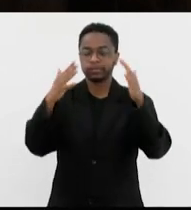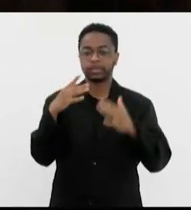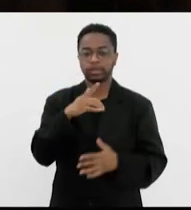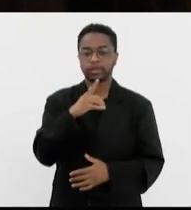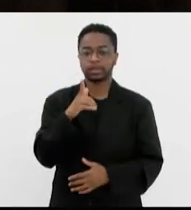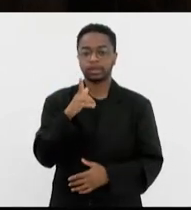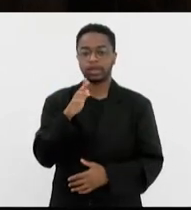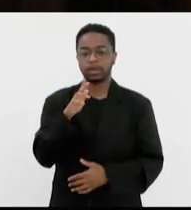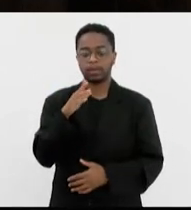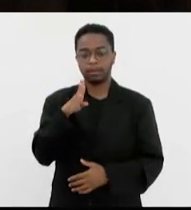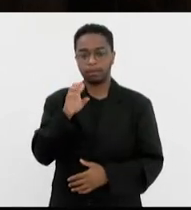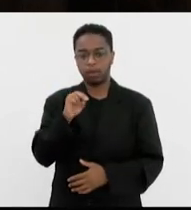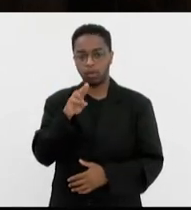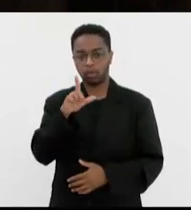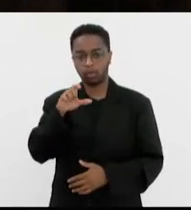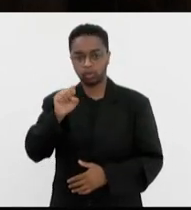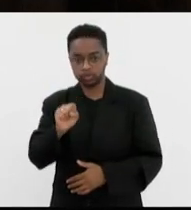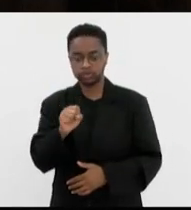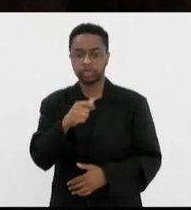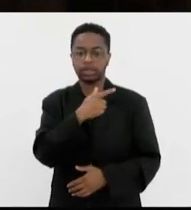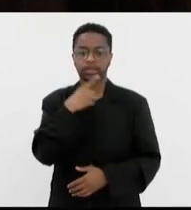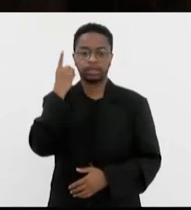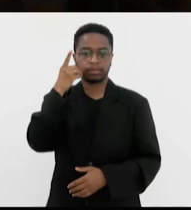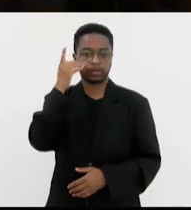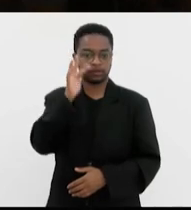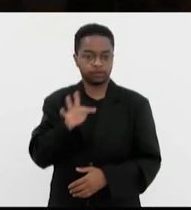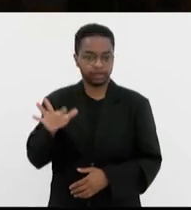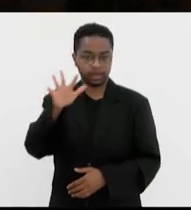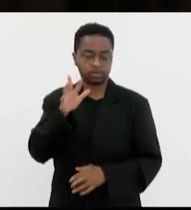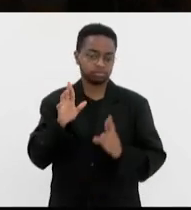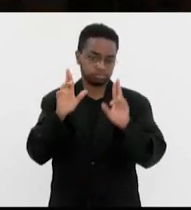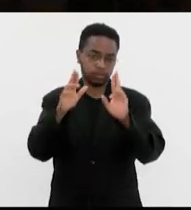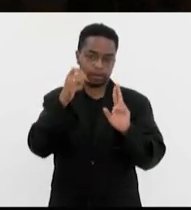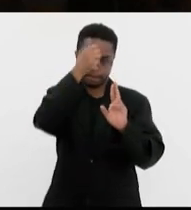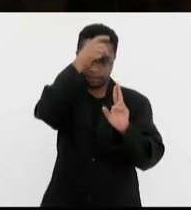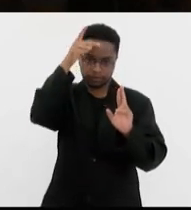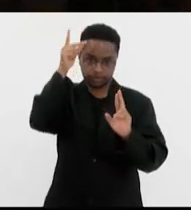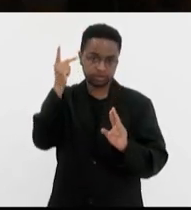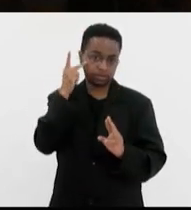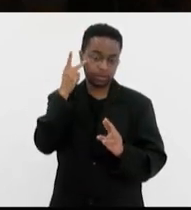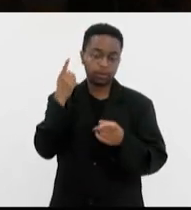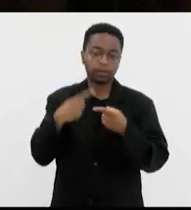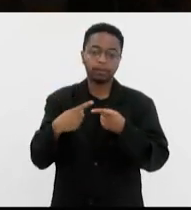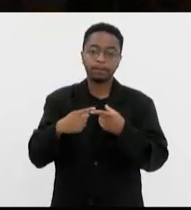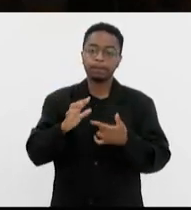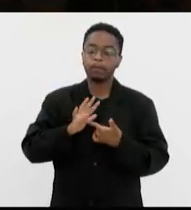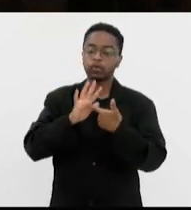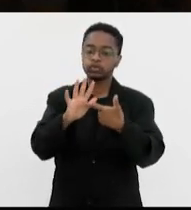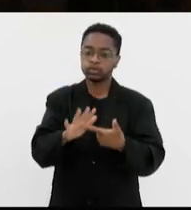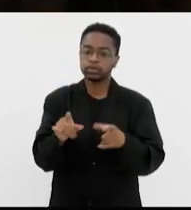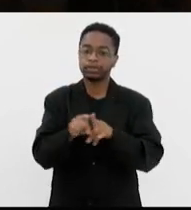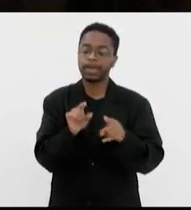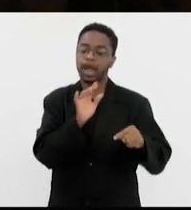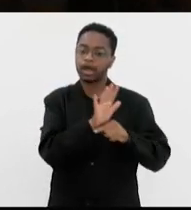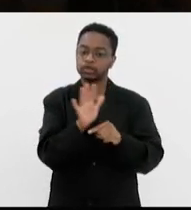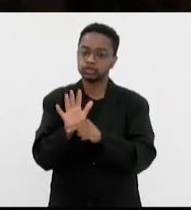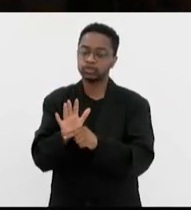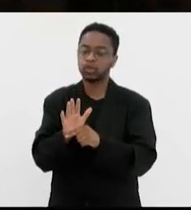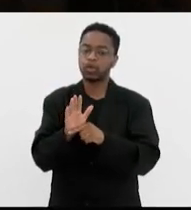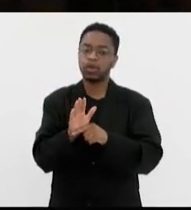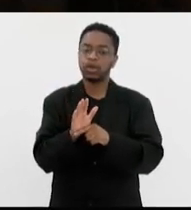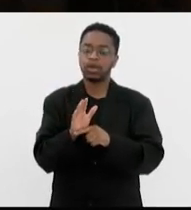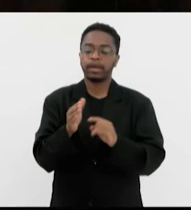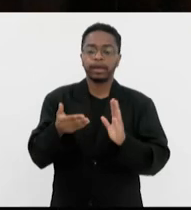federal, se Deus quiser, futuro prefeito de São Paulo, a gente está lutando para isso, que apontou e ajudou muito na Câmara Federal